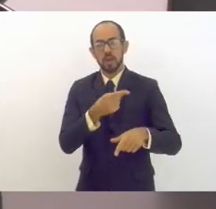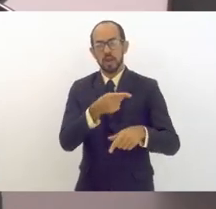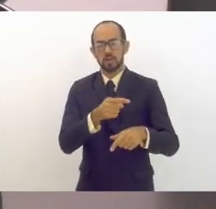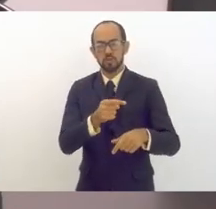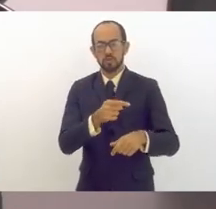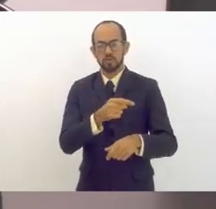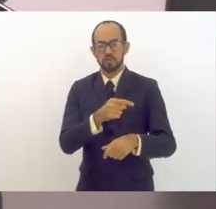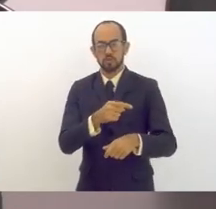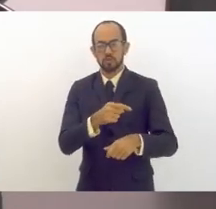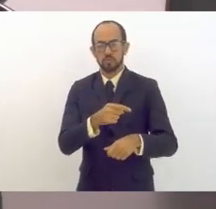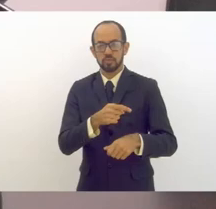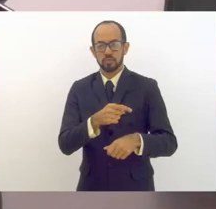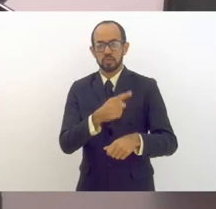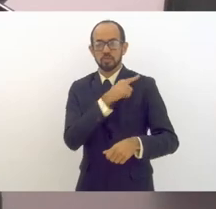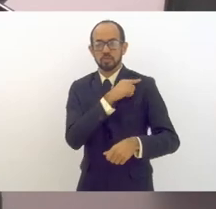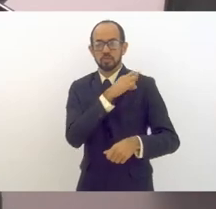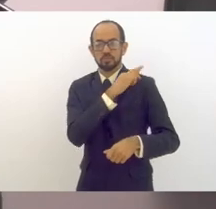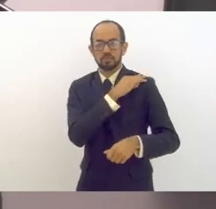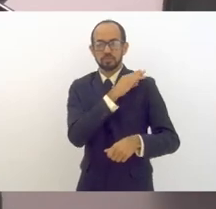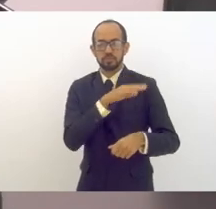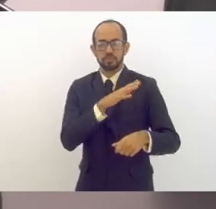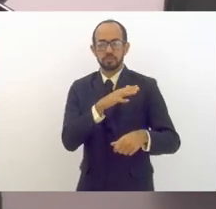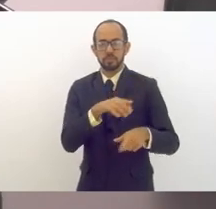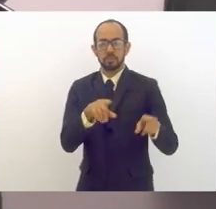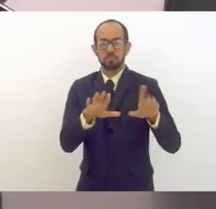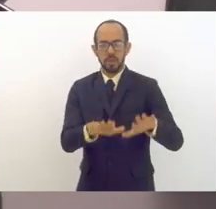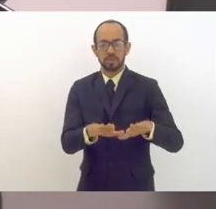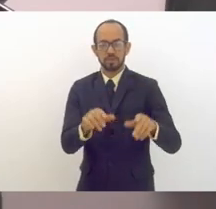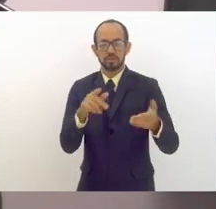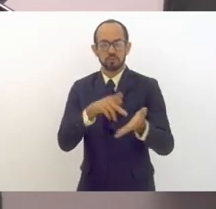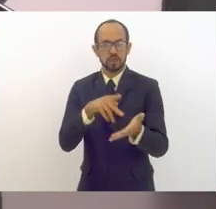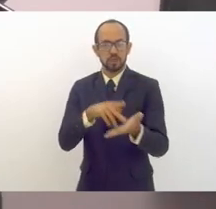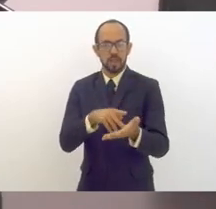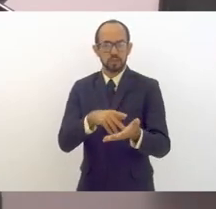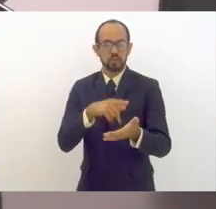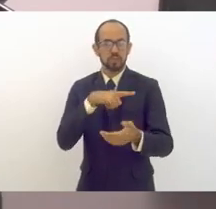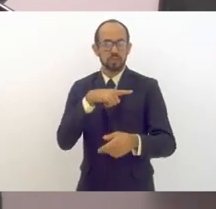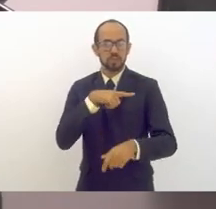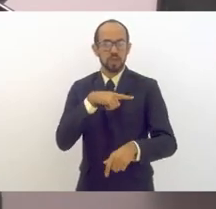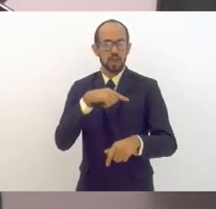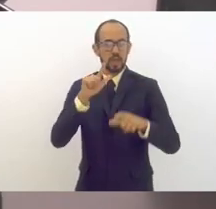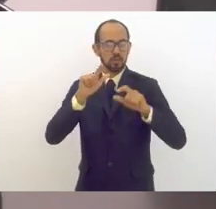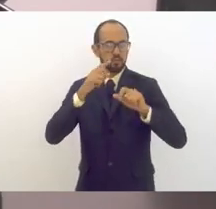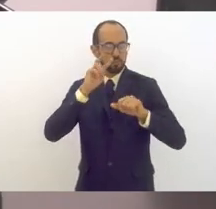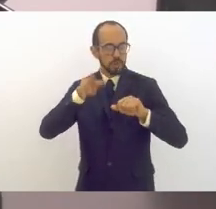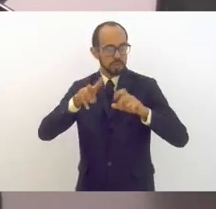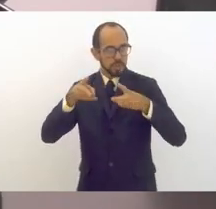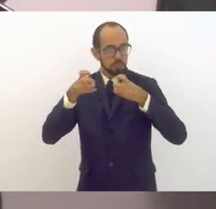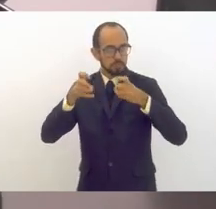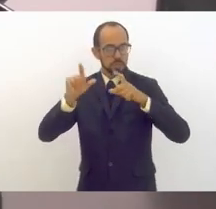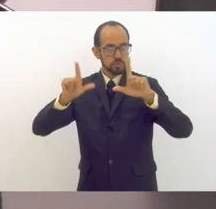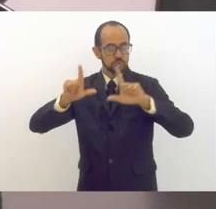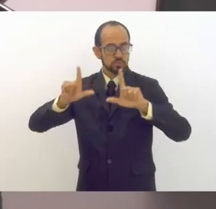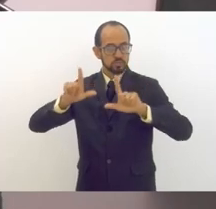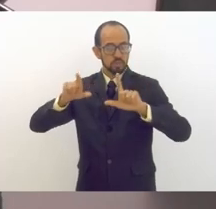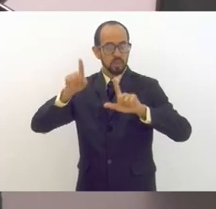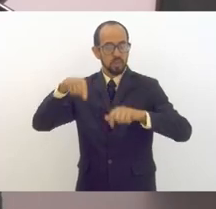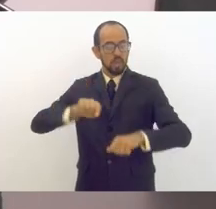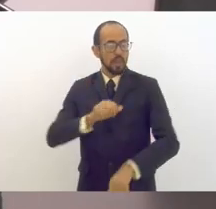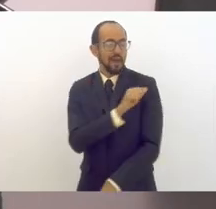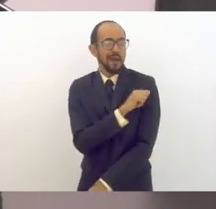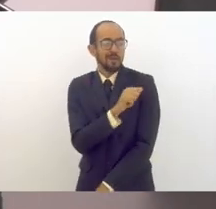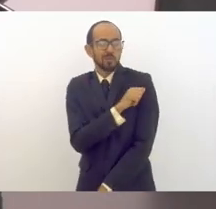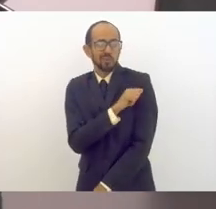assim, existem vagas ociosas, mas, na verdade, o que temos visto, pelo menos na imprensa, são tempos ociosos dos alunos, né, que saem mais